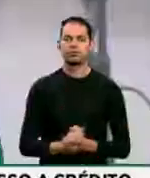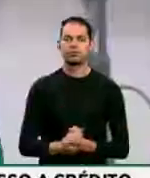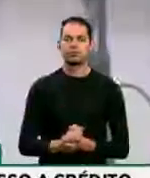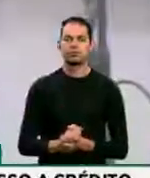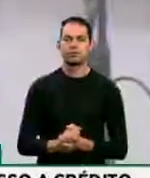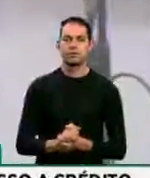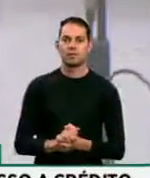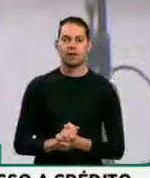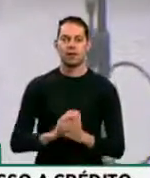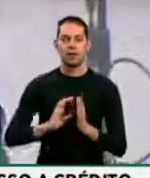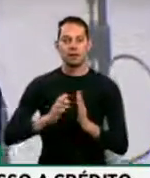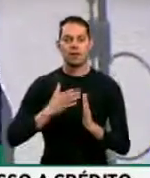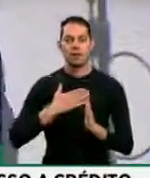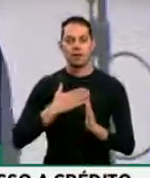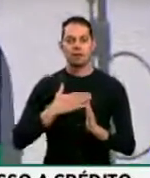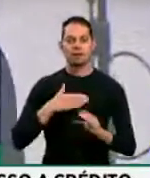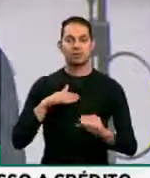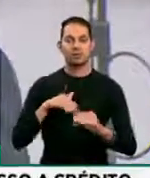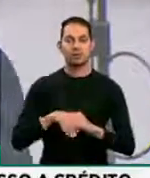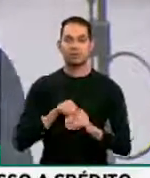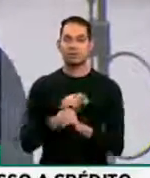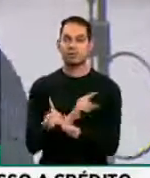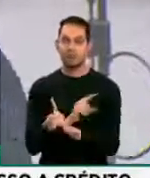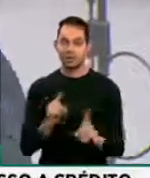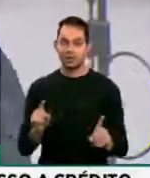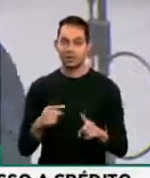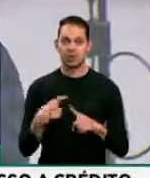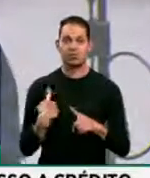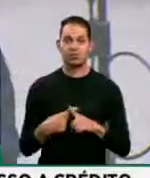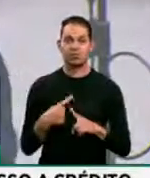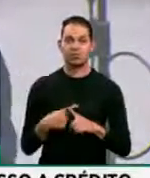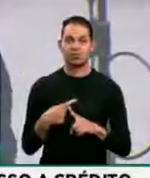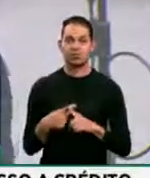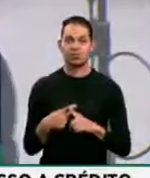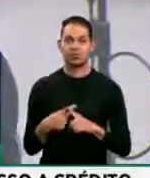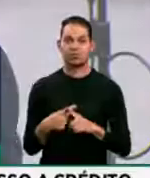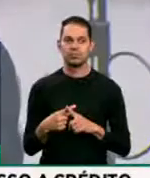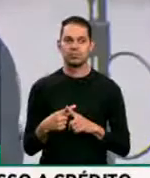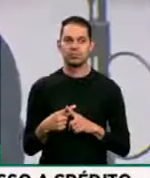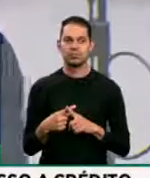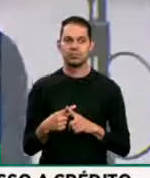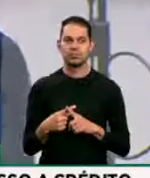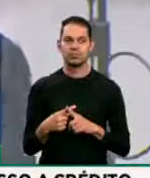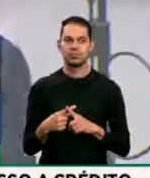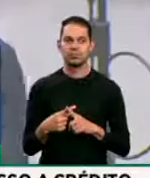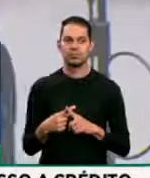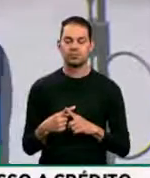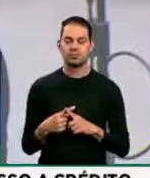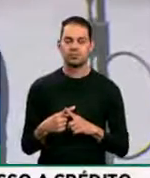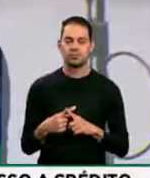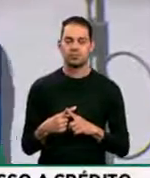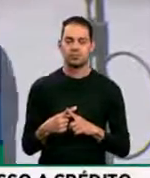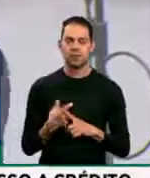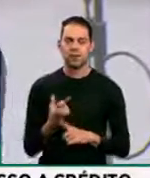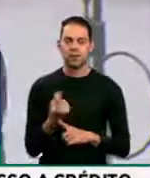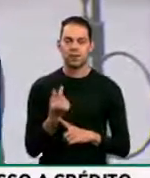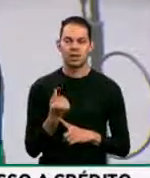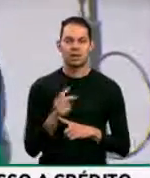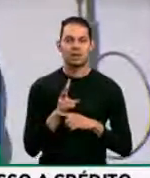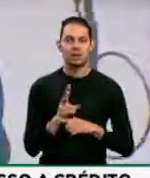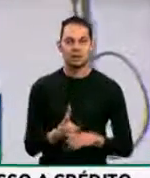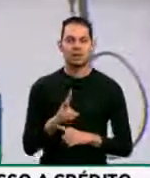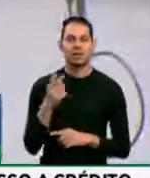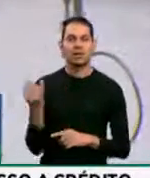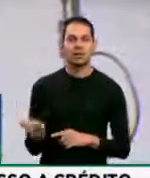O PSB orienta não, por entender que é uma incoerência, né, você ter um crédito, e é